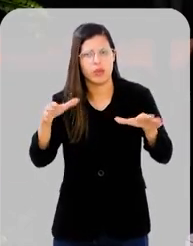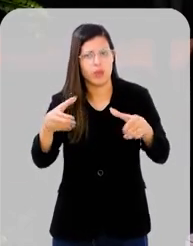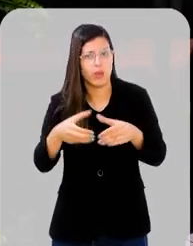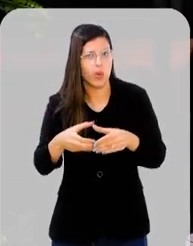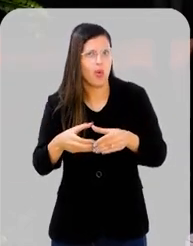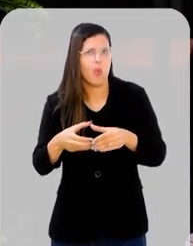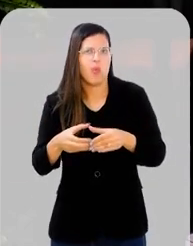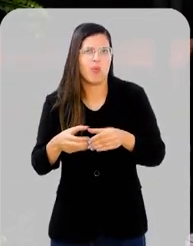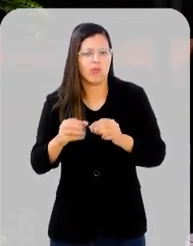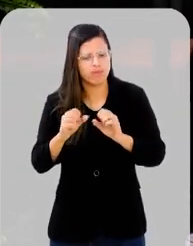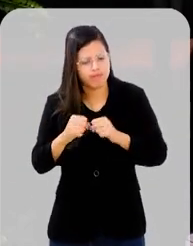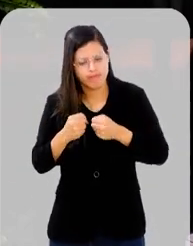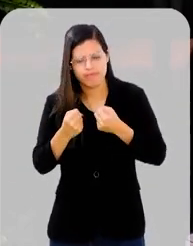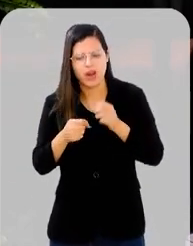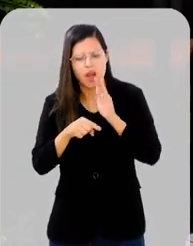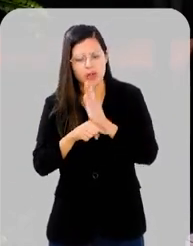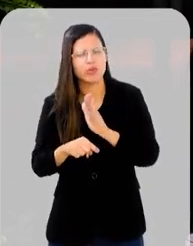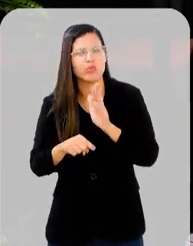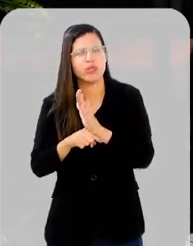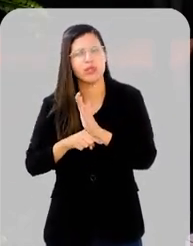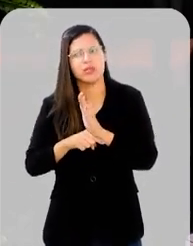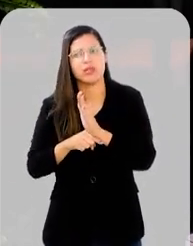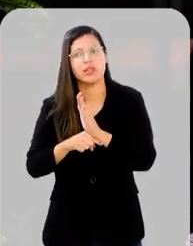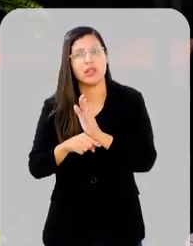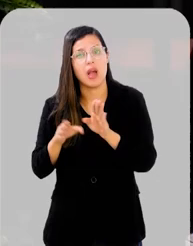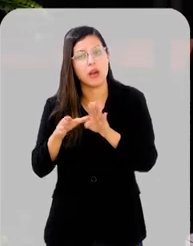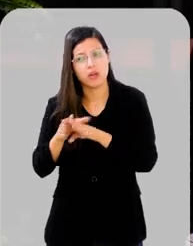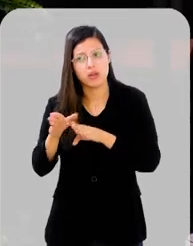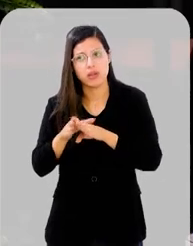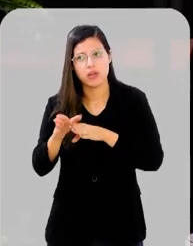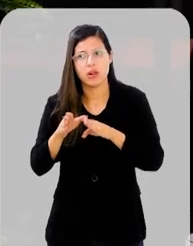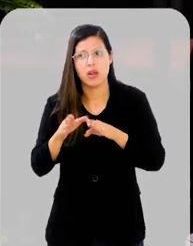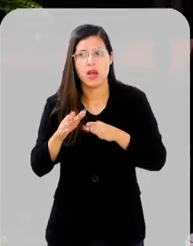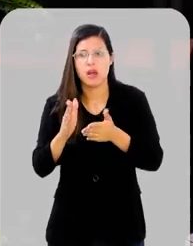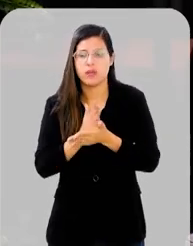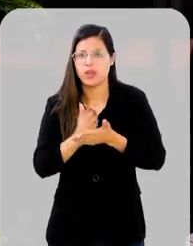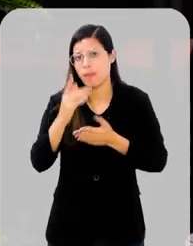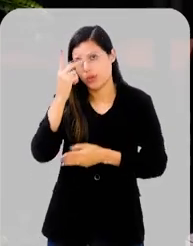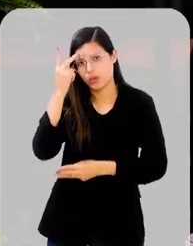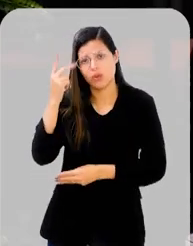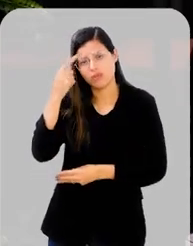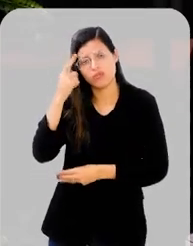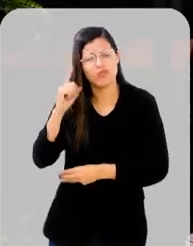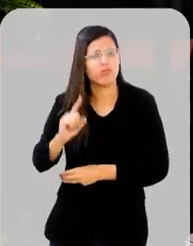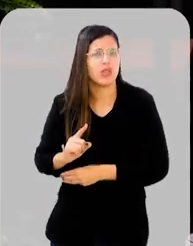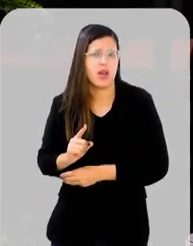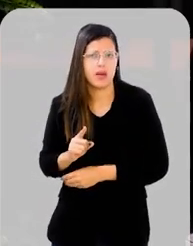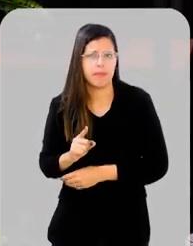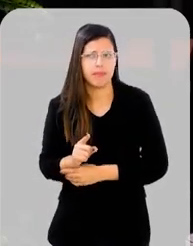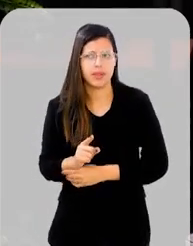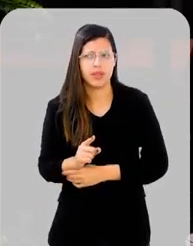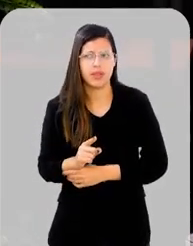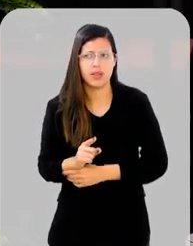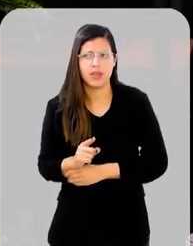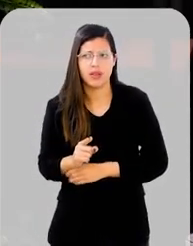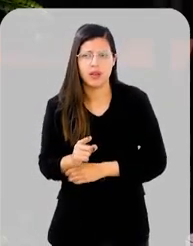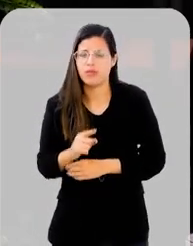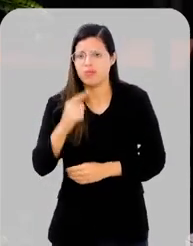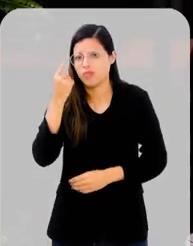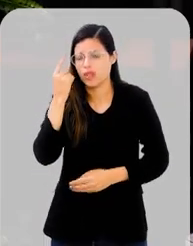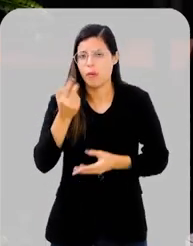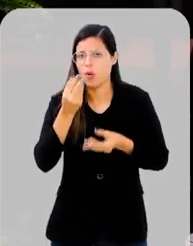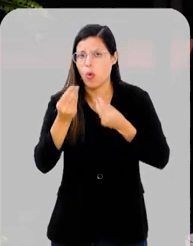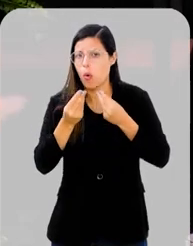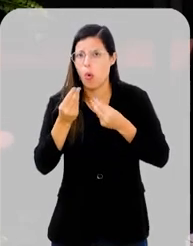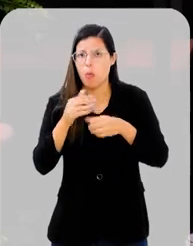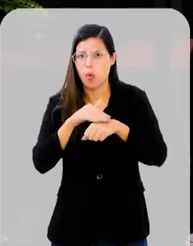time competentíssimo para ajudar dar instrução falar olha que às vezes a pessoa por exemplo não sabe o seu mínimo direito sim e aí não